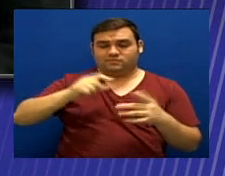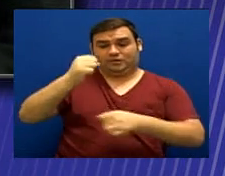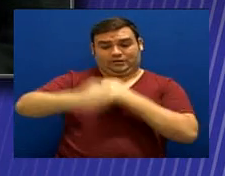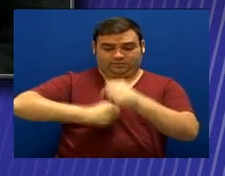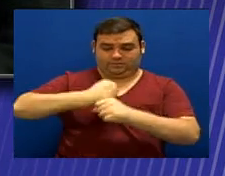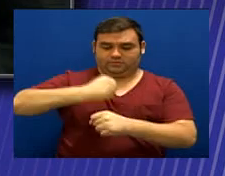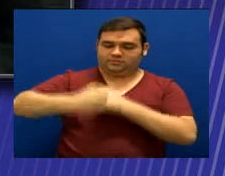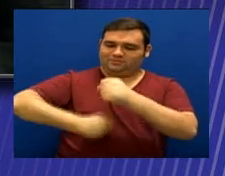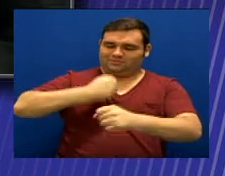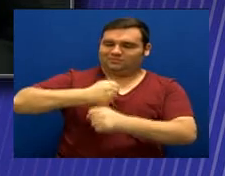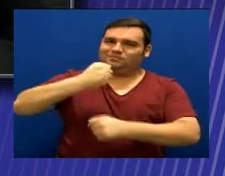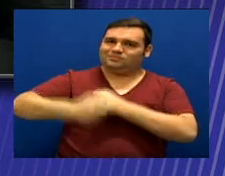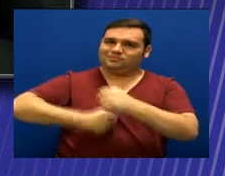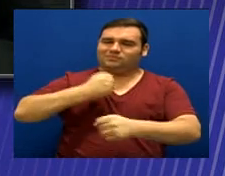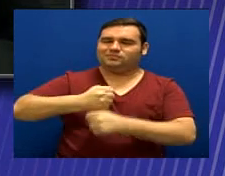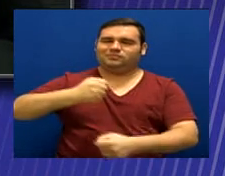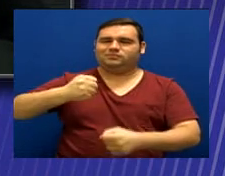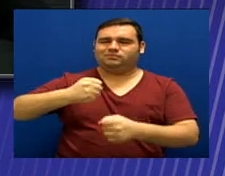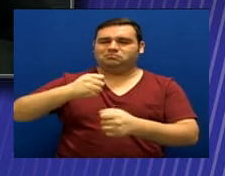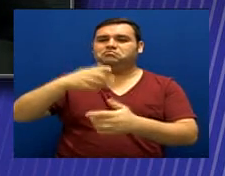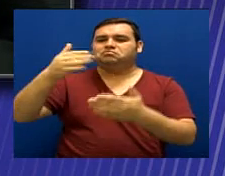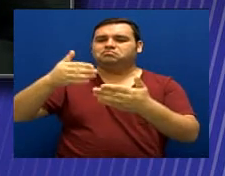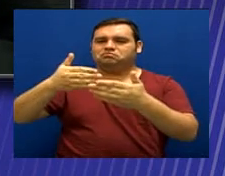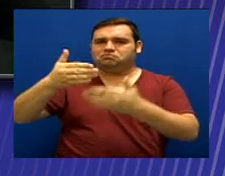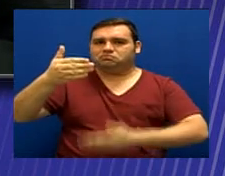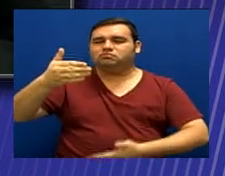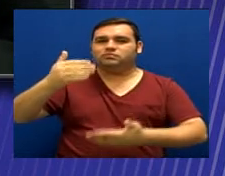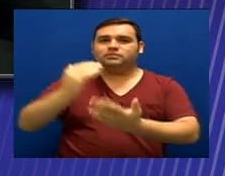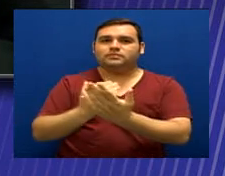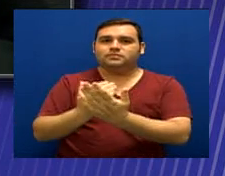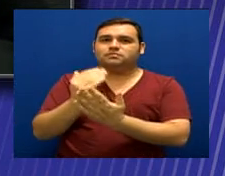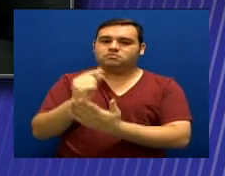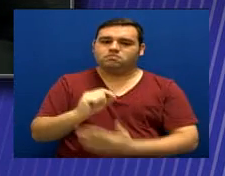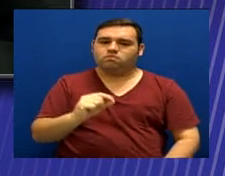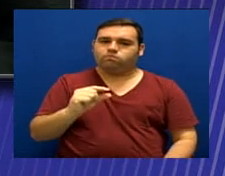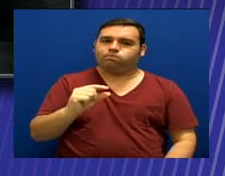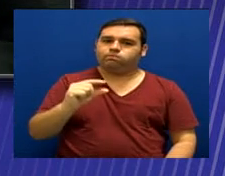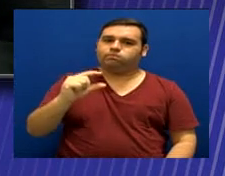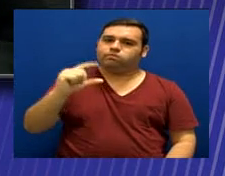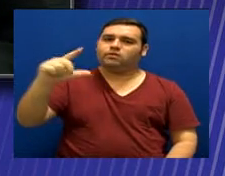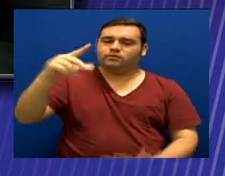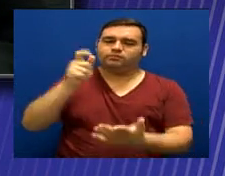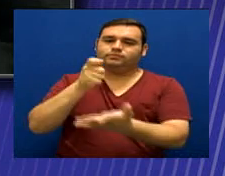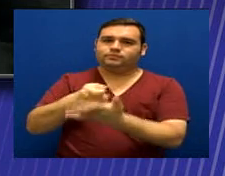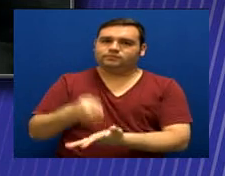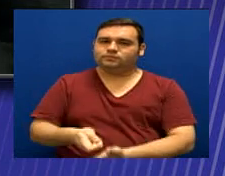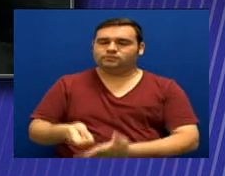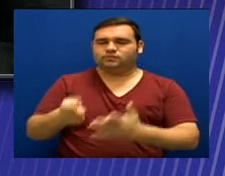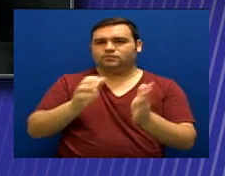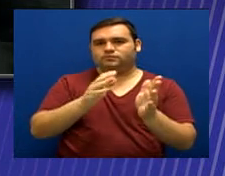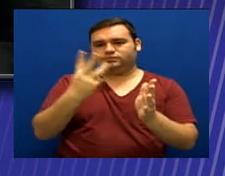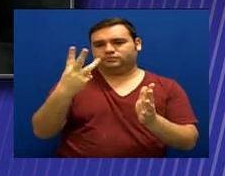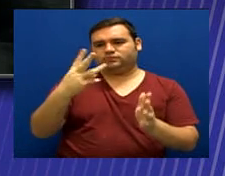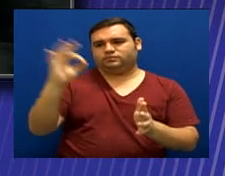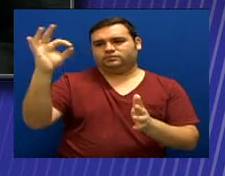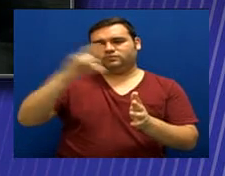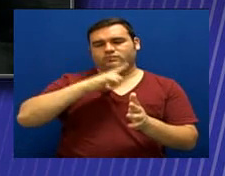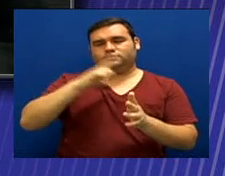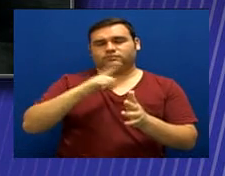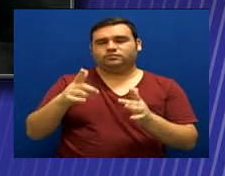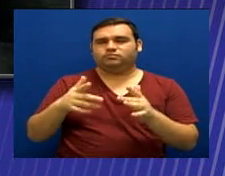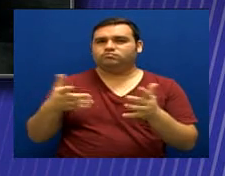ano ela tem uma um momento vegetativo da folha de pagamento é de 3%